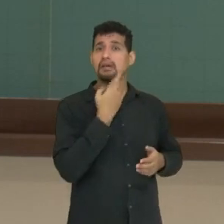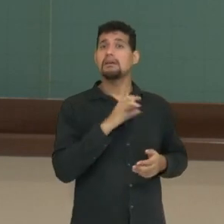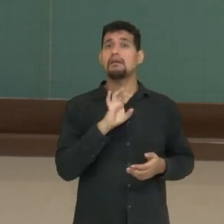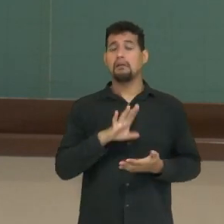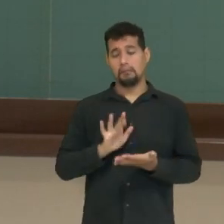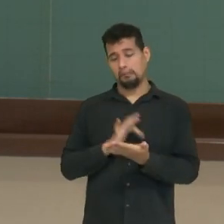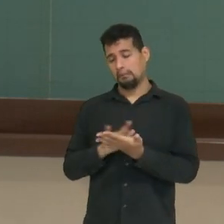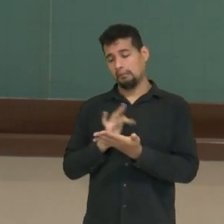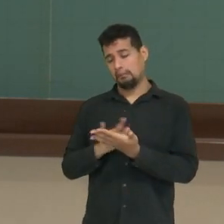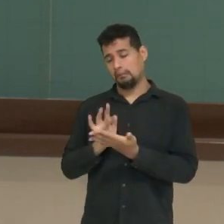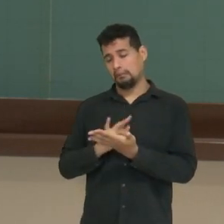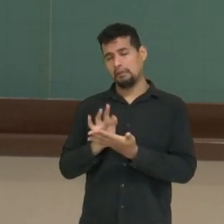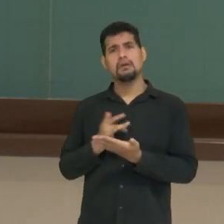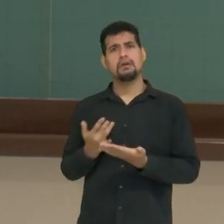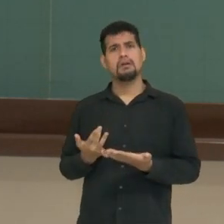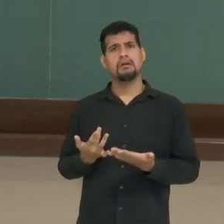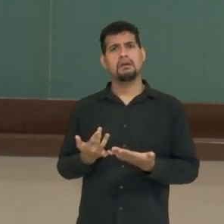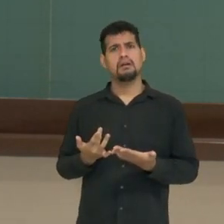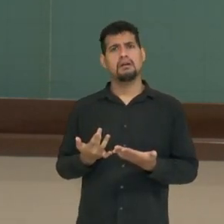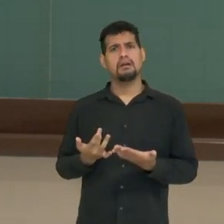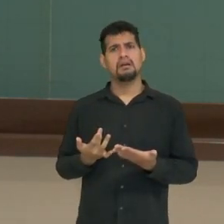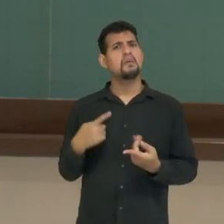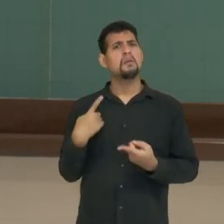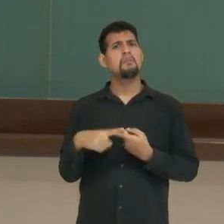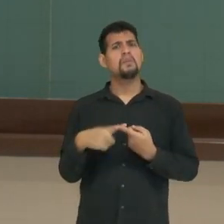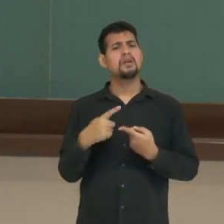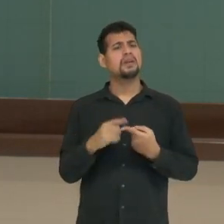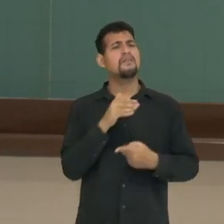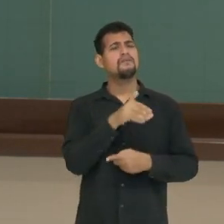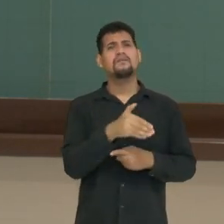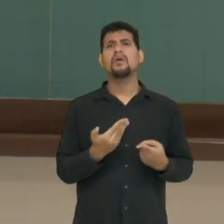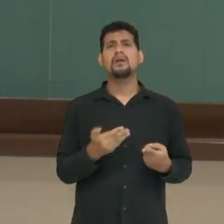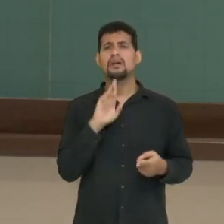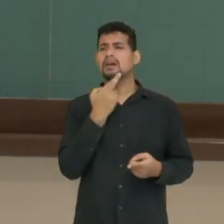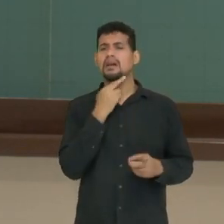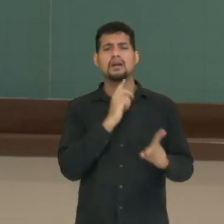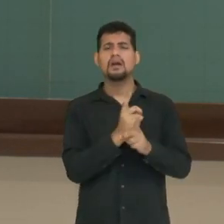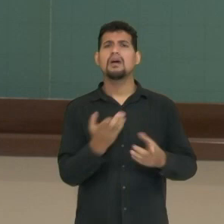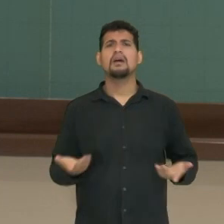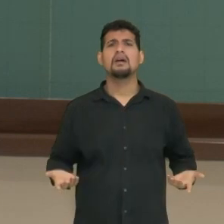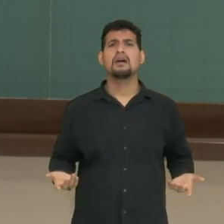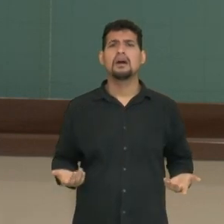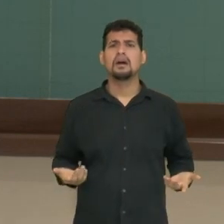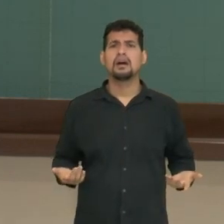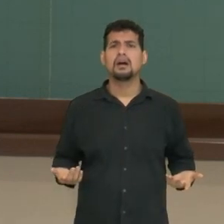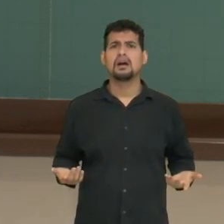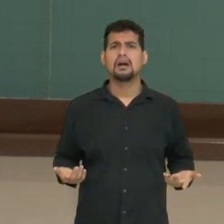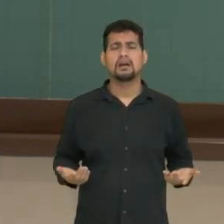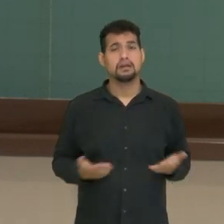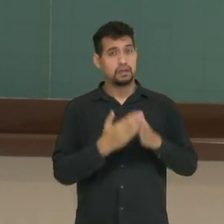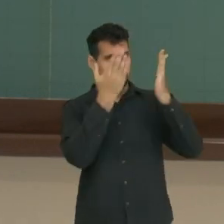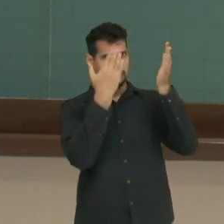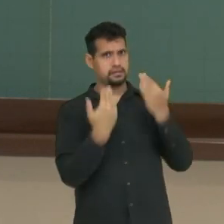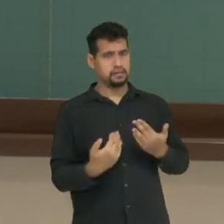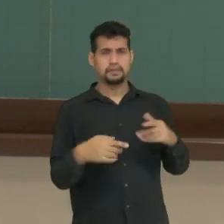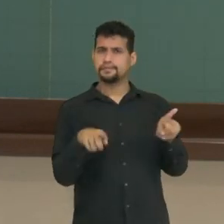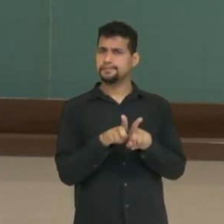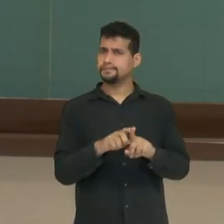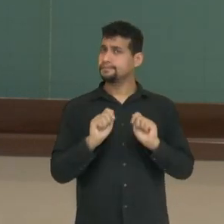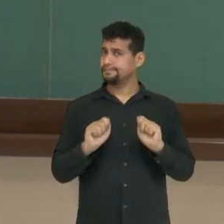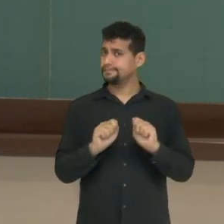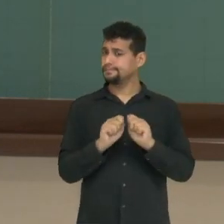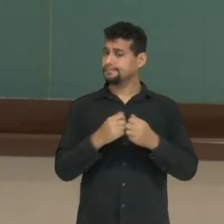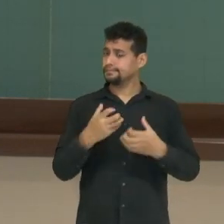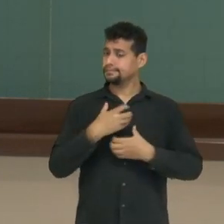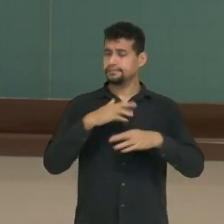no celular, né, qual foi então o objetivo desse encontro? Né? Vamos analisar isso. Poderia ter feito então de